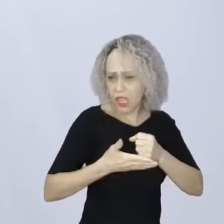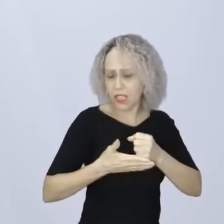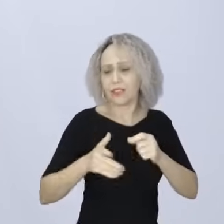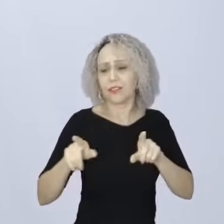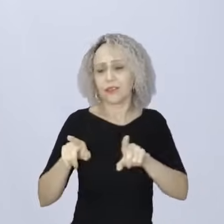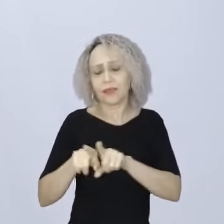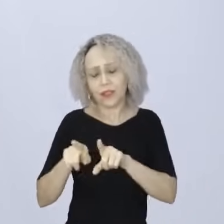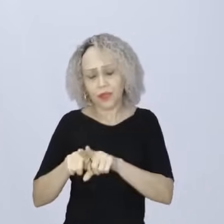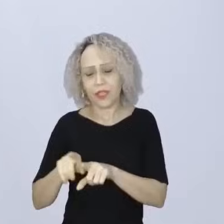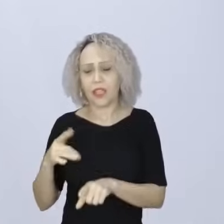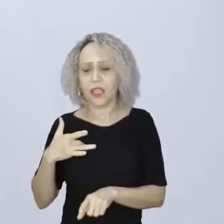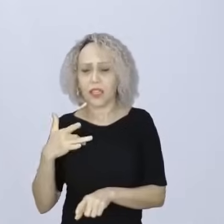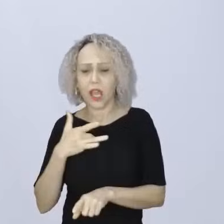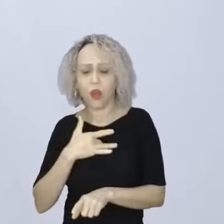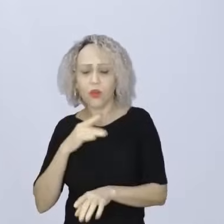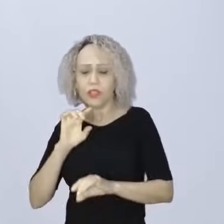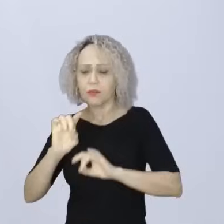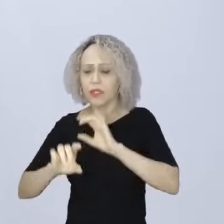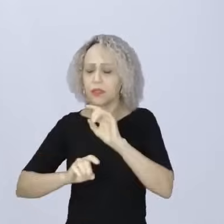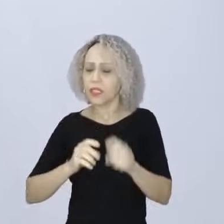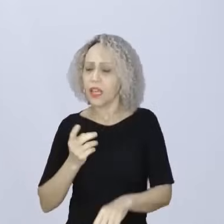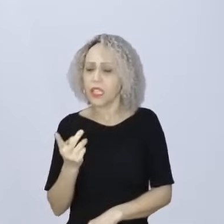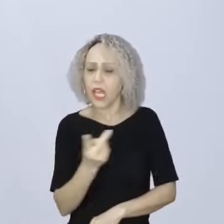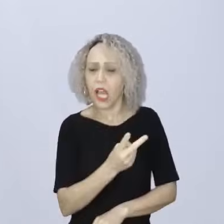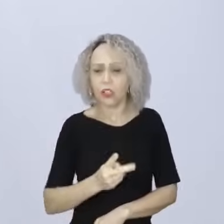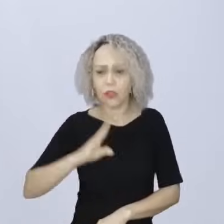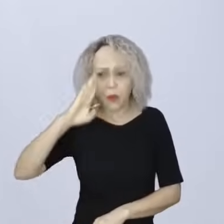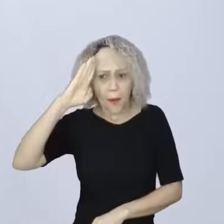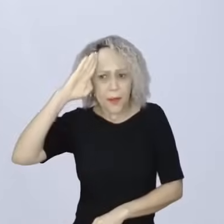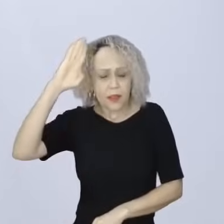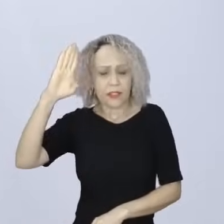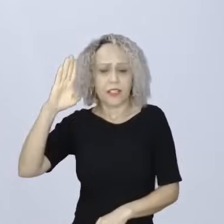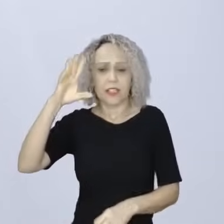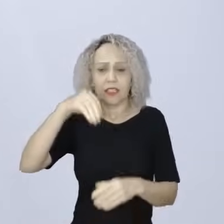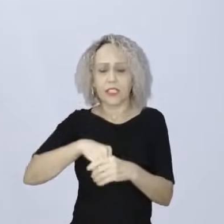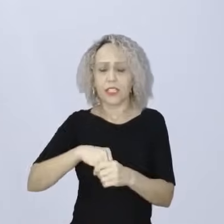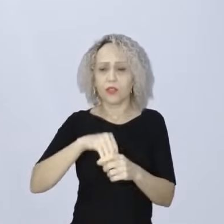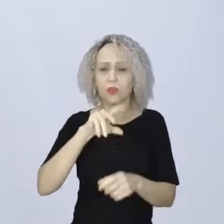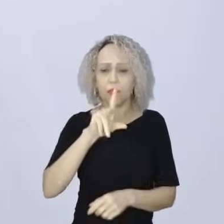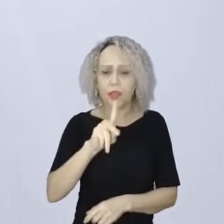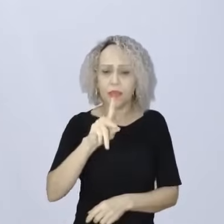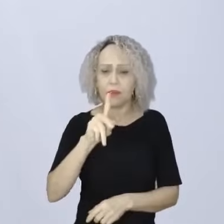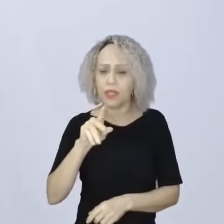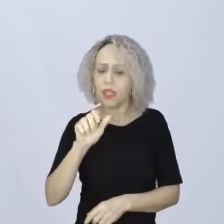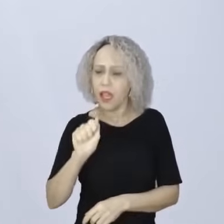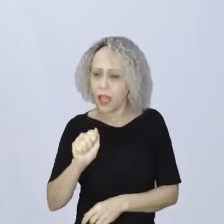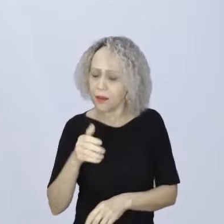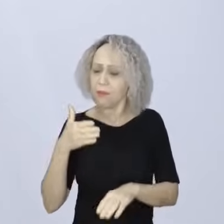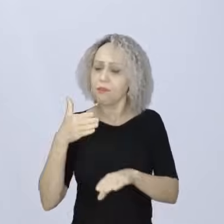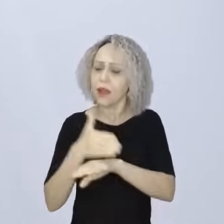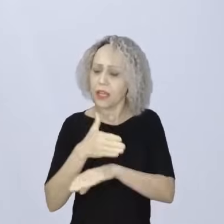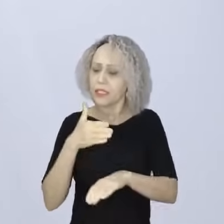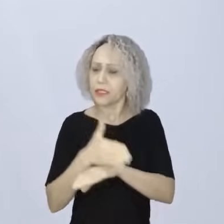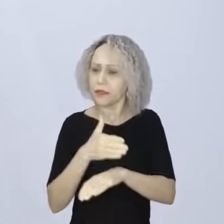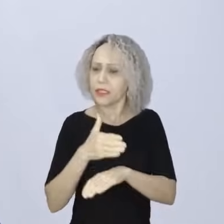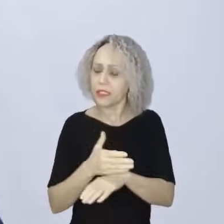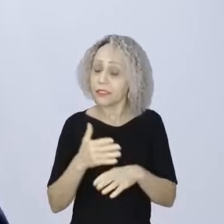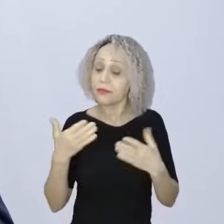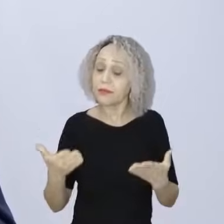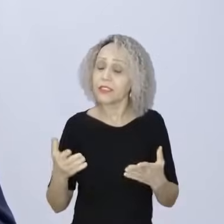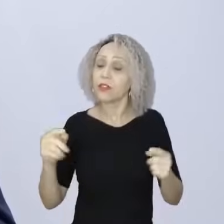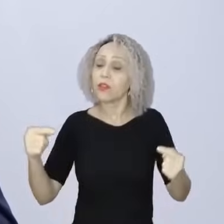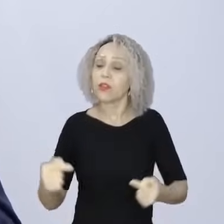foram prioridades no PPA participativo. E isso entrou em sintonia com a